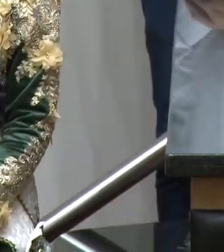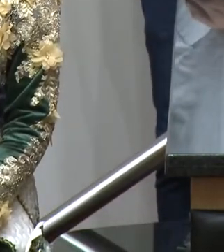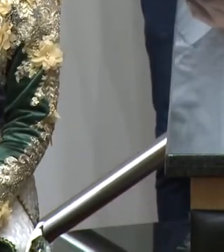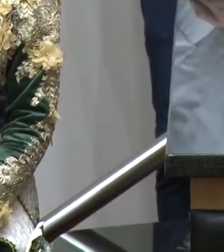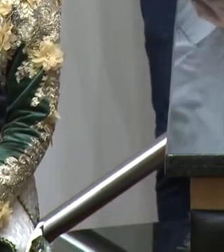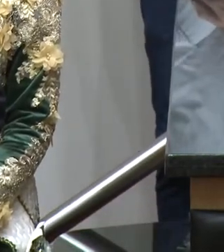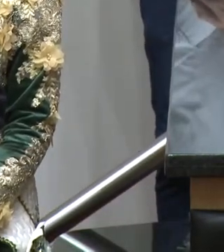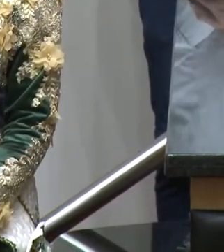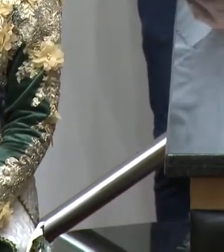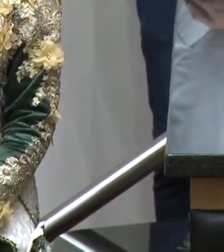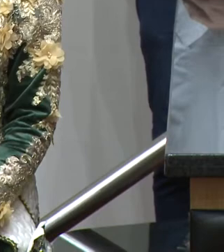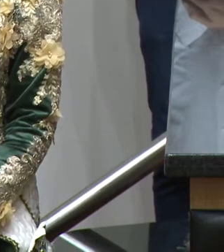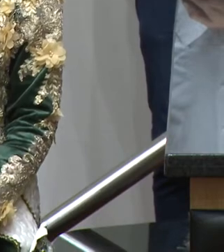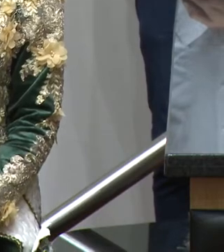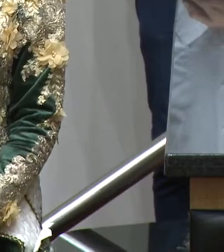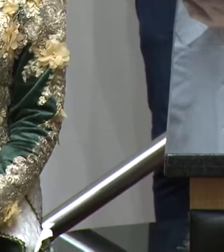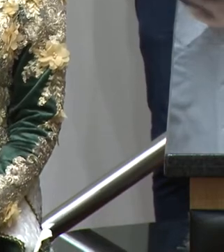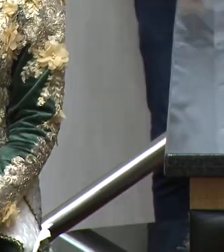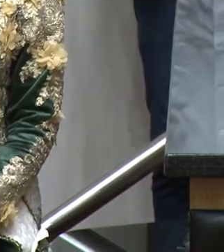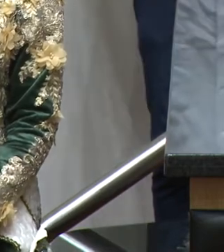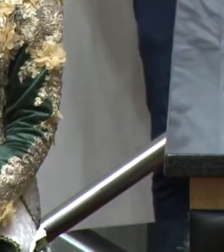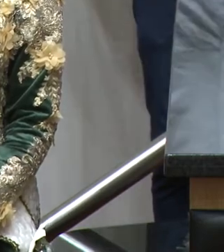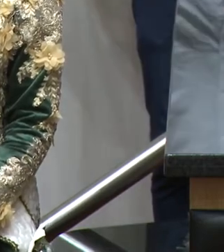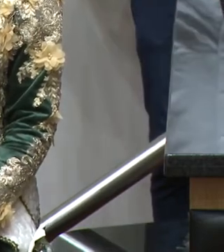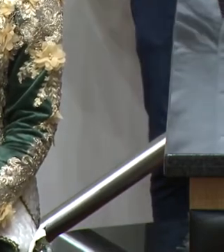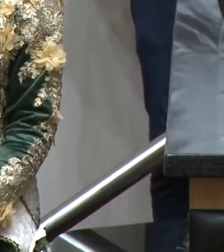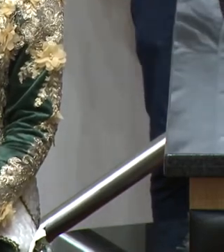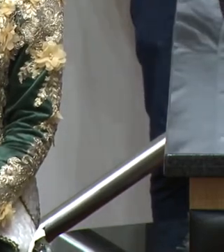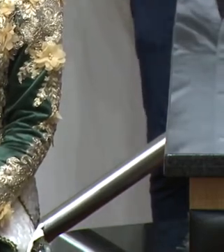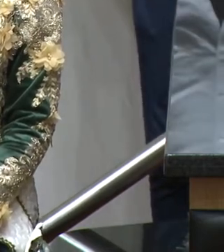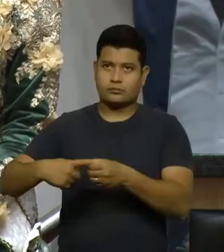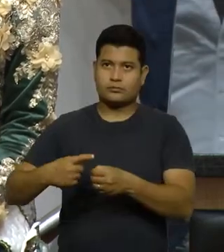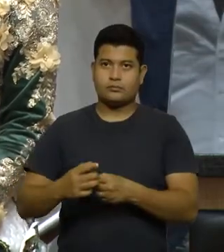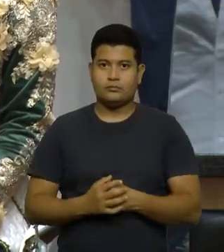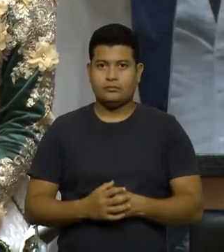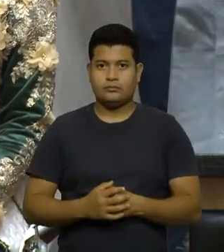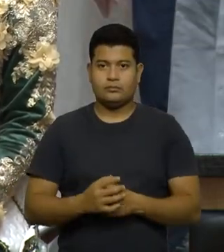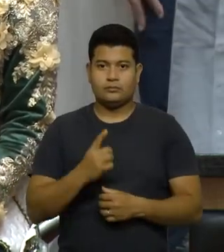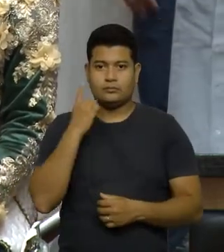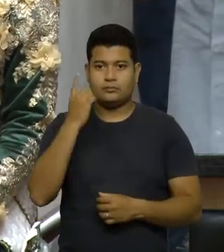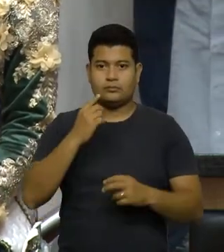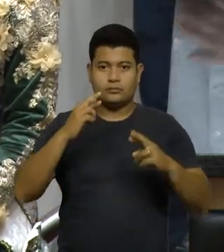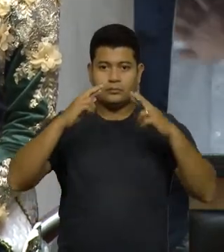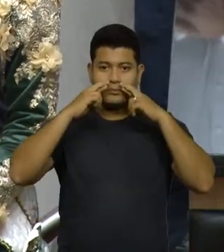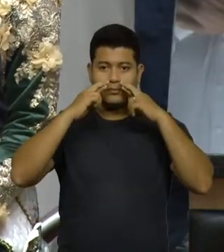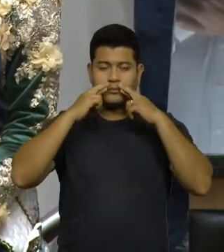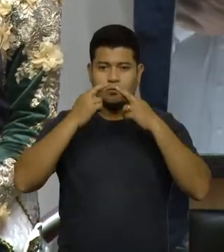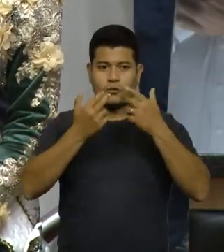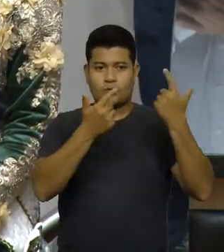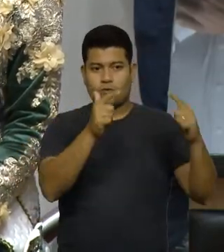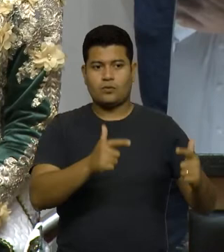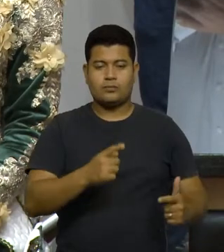nos acompanha lá no município, deputado Titon e demais deputados.